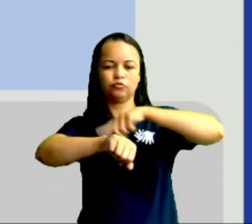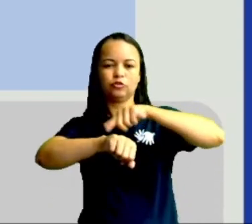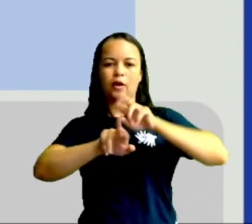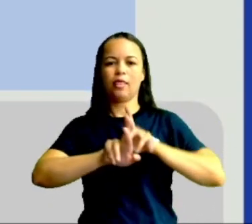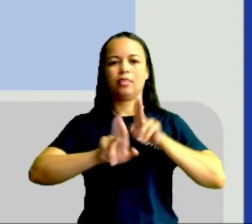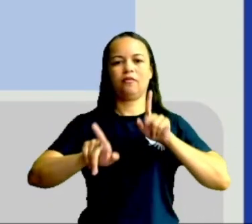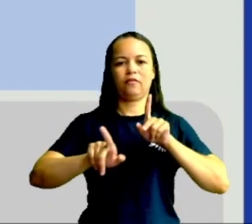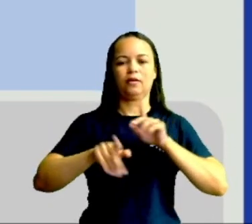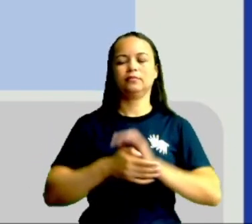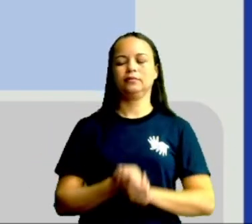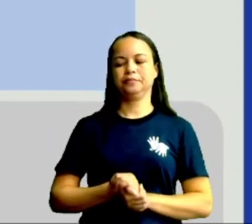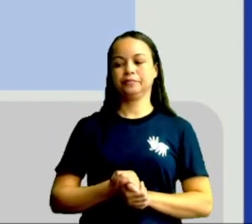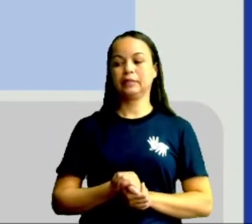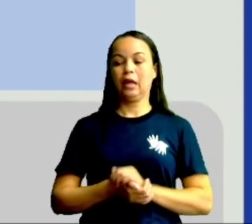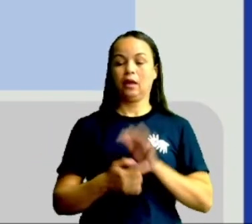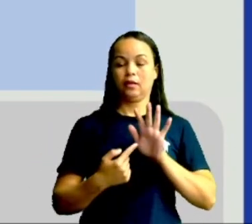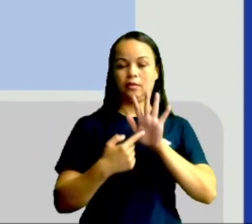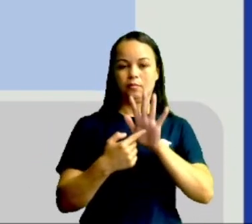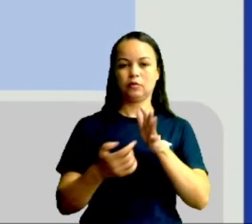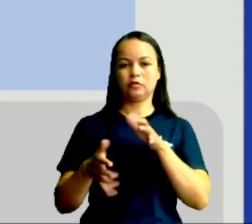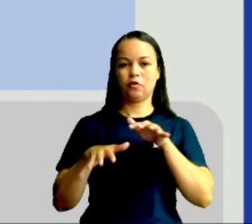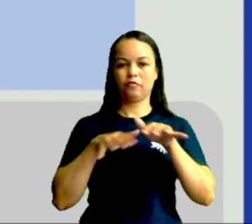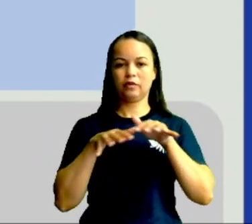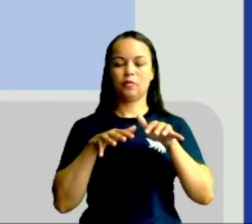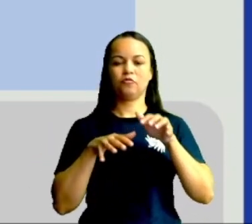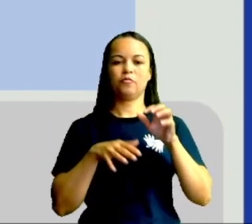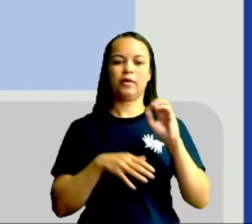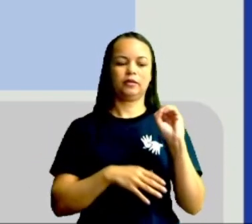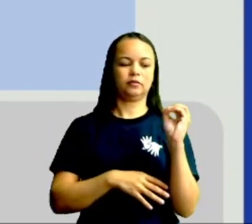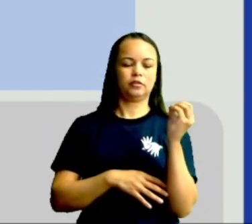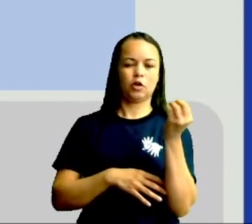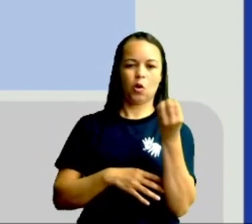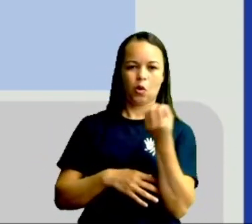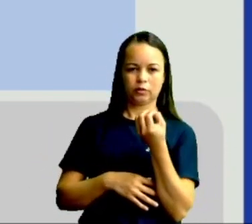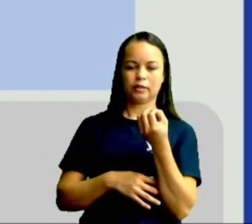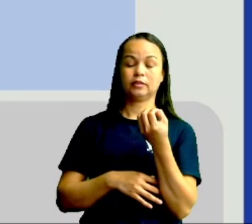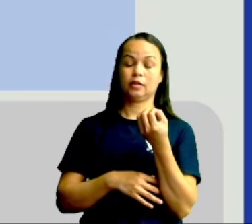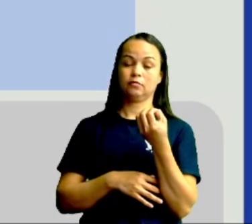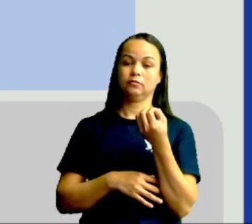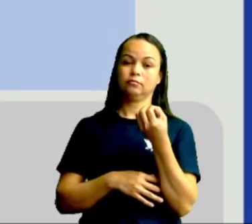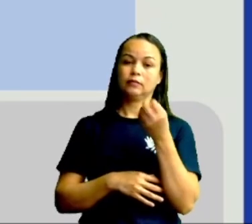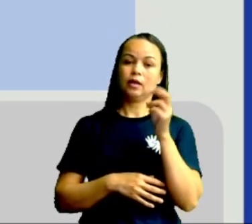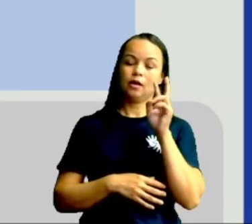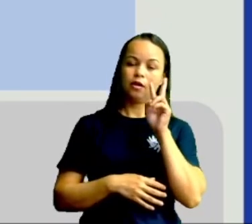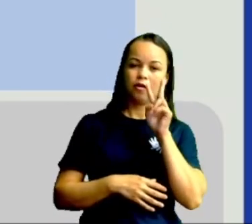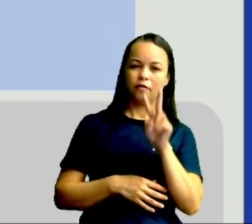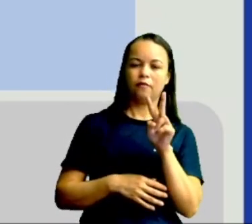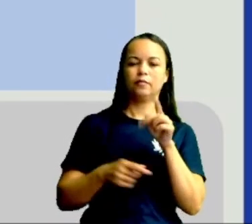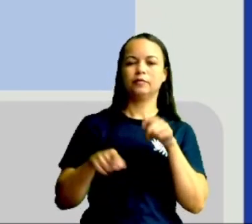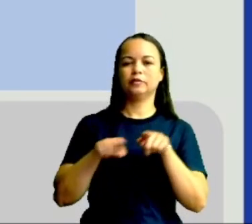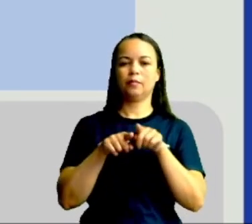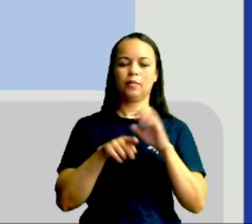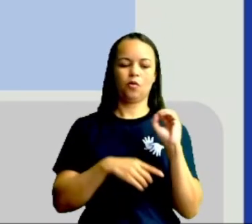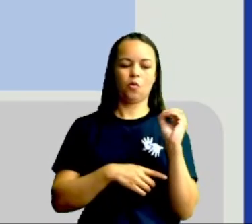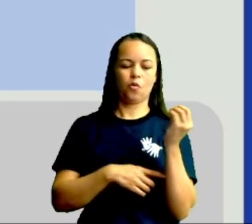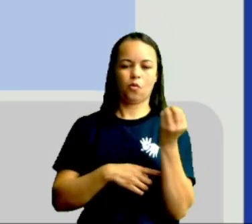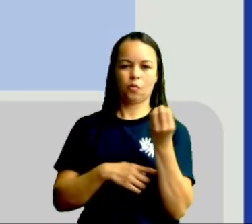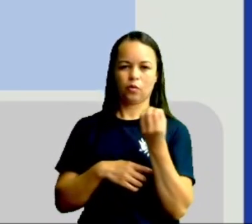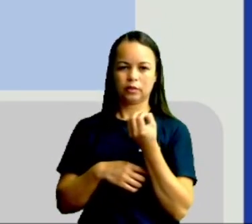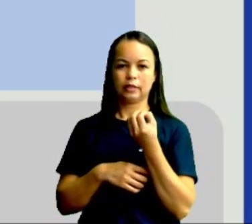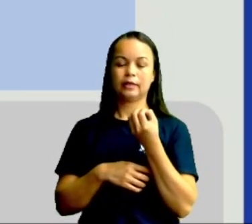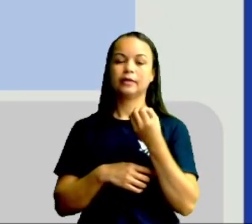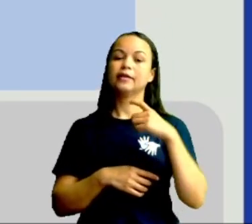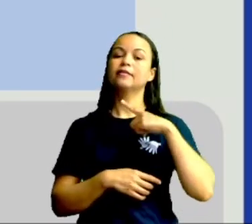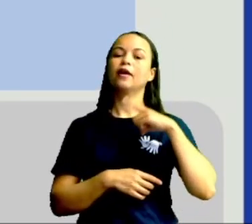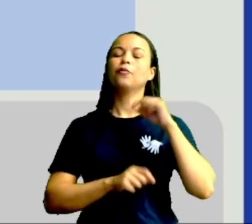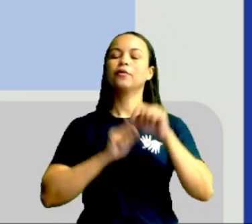aí trouxemos um vídeo sobre o efeito do movimento de rotação e nós vimos que é justamente, né, que esse movimento faz com que tenha o